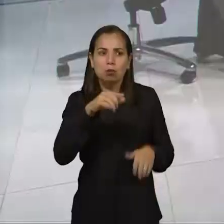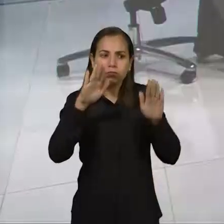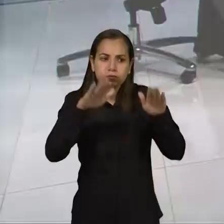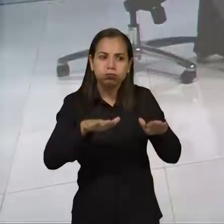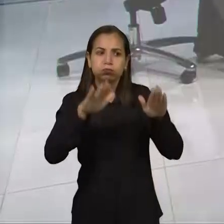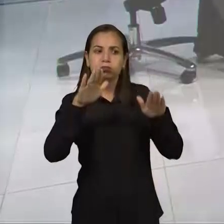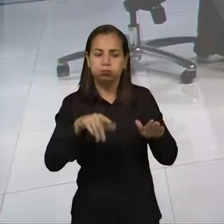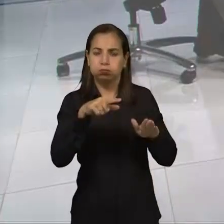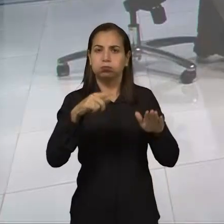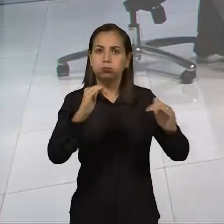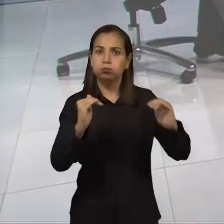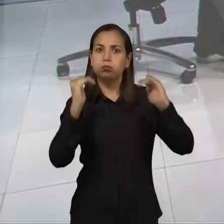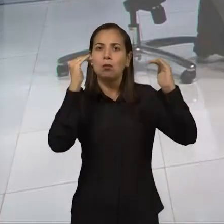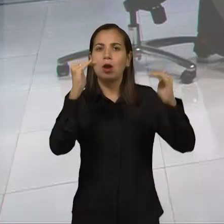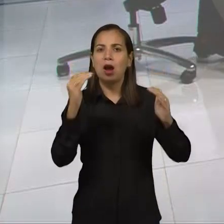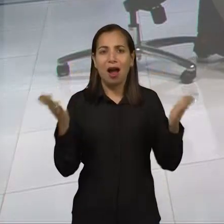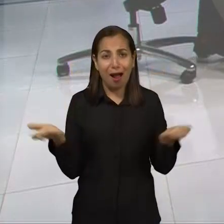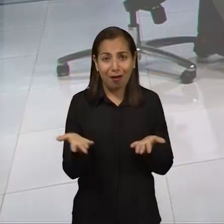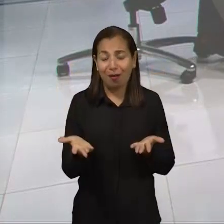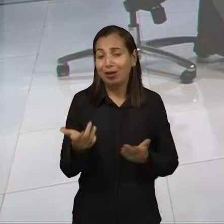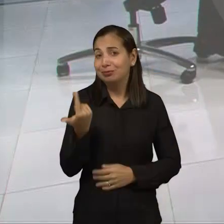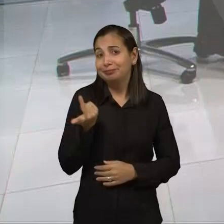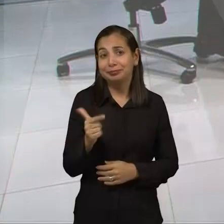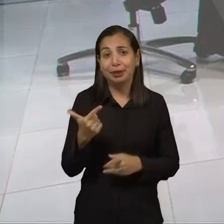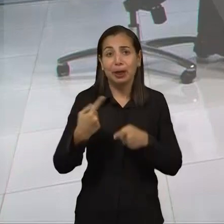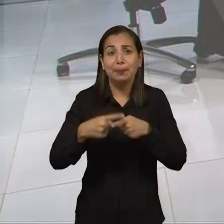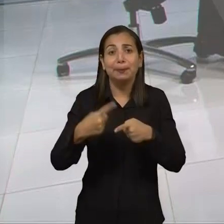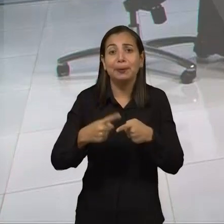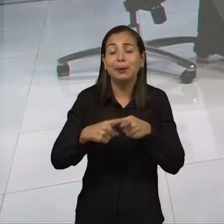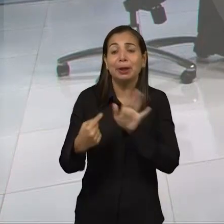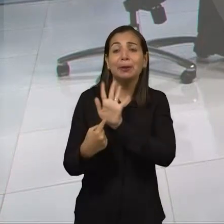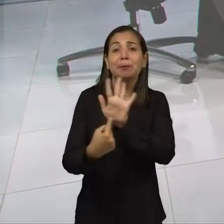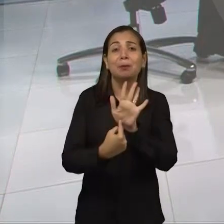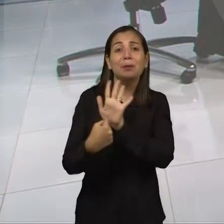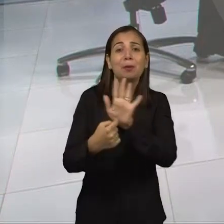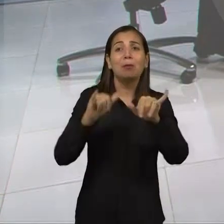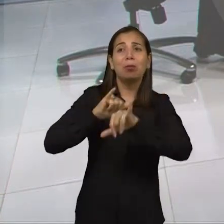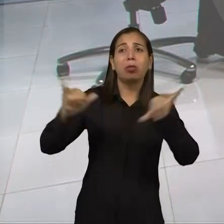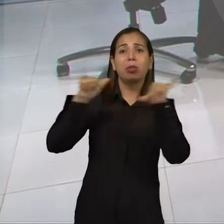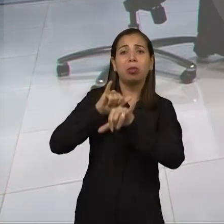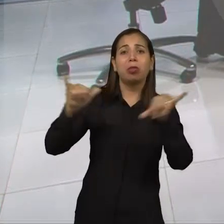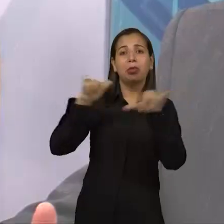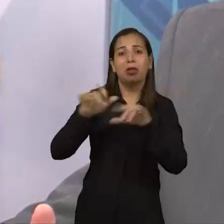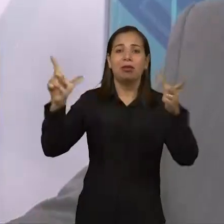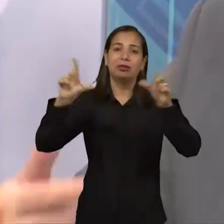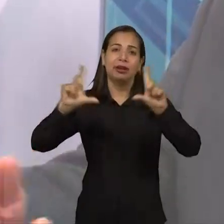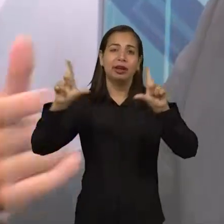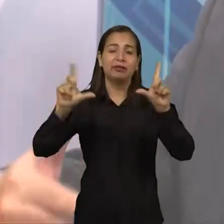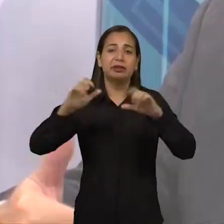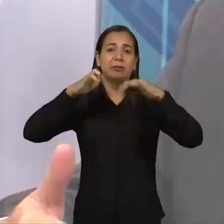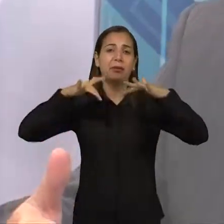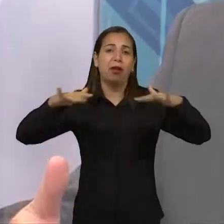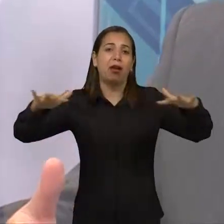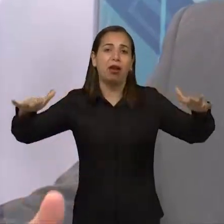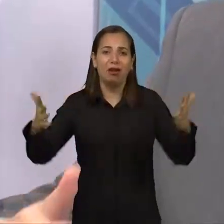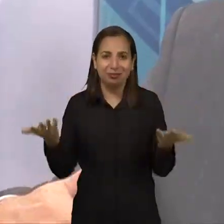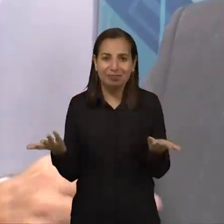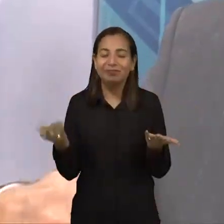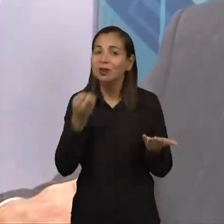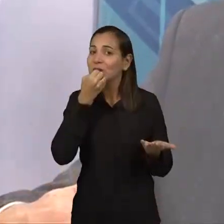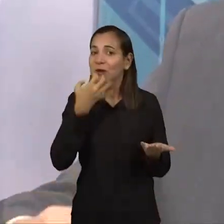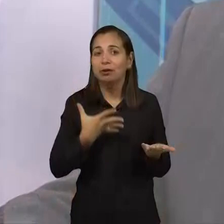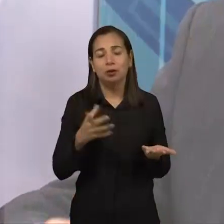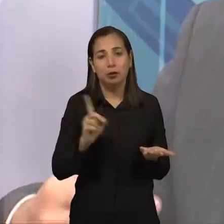Isso é decorrente também agora do que acontece dessa exposição que muitos magistrados fazem. Como, por exemplo, o juiz Sérgio